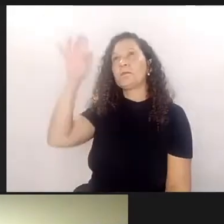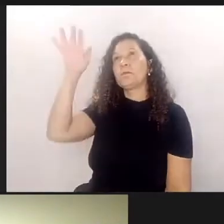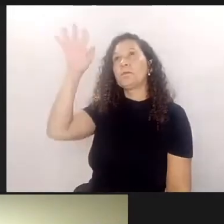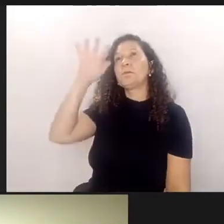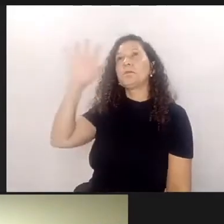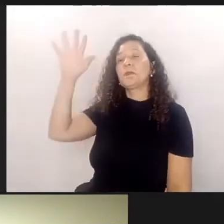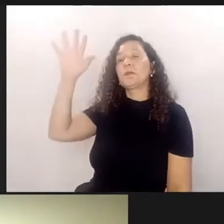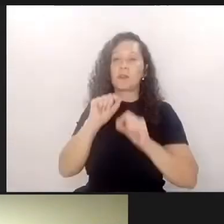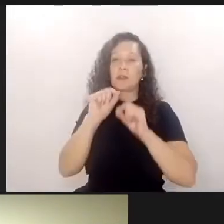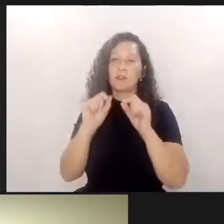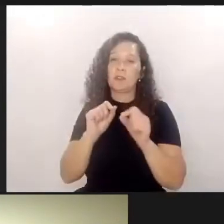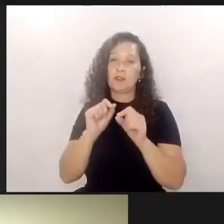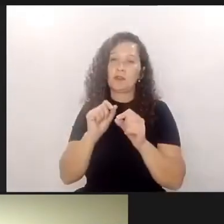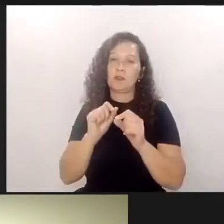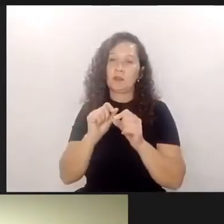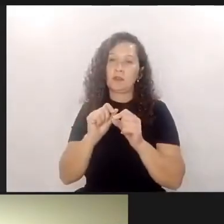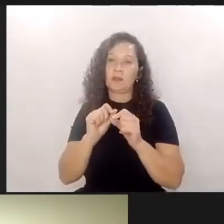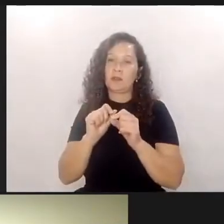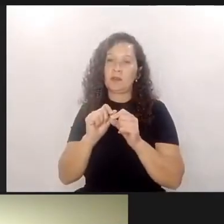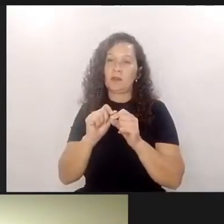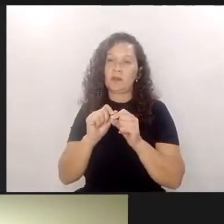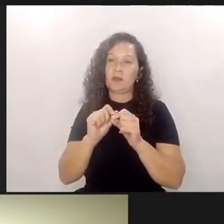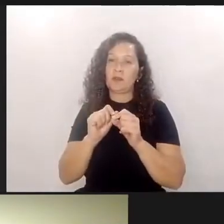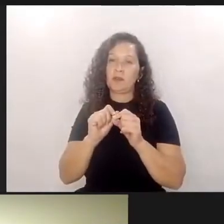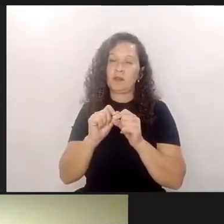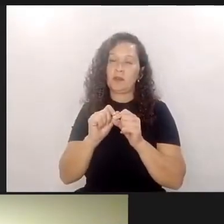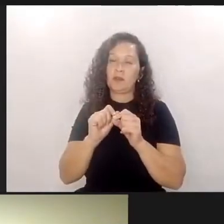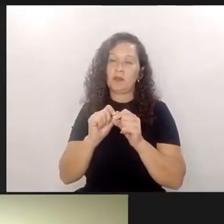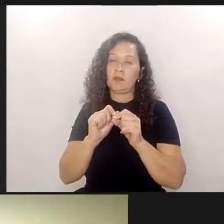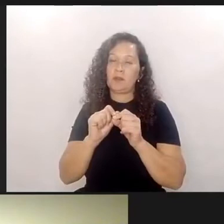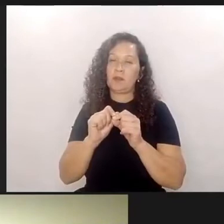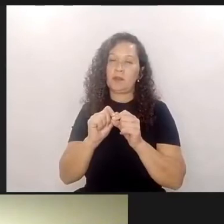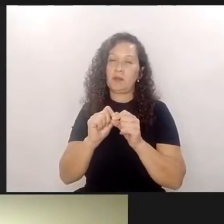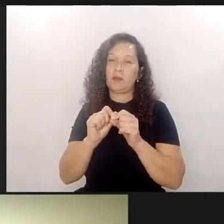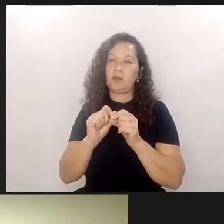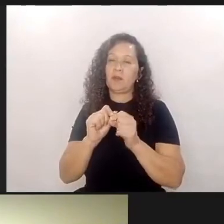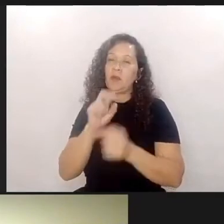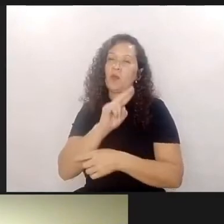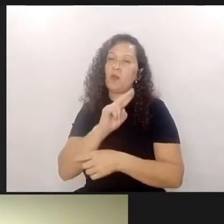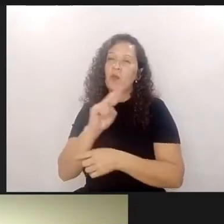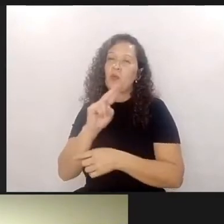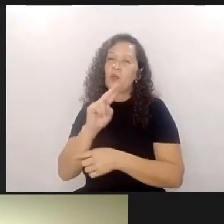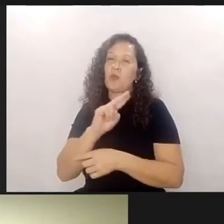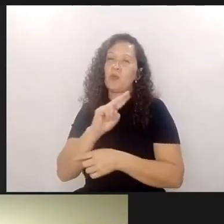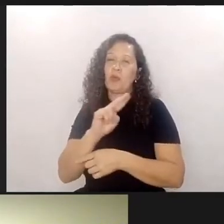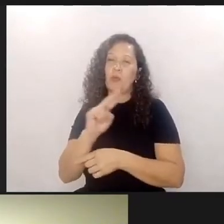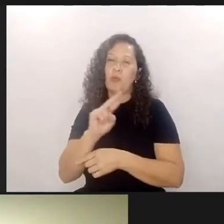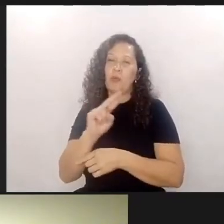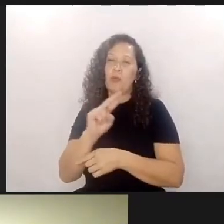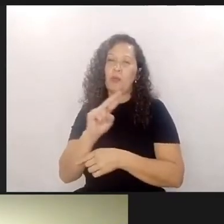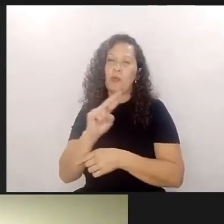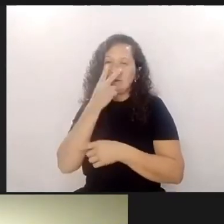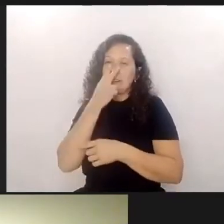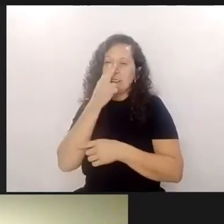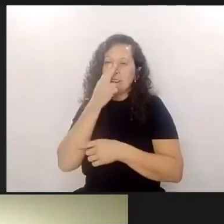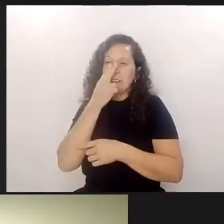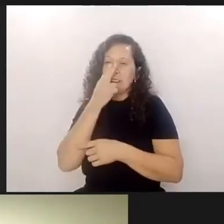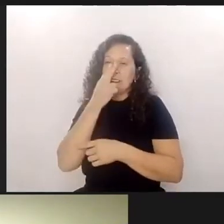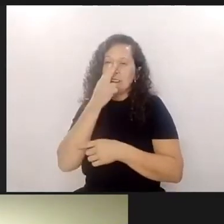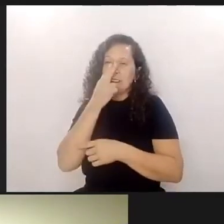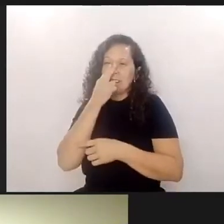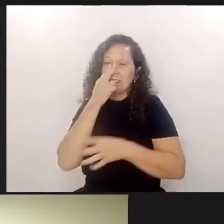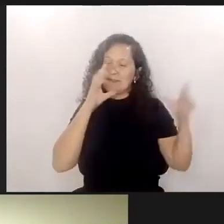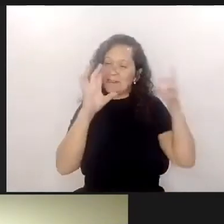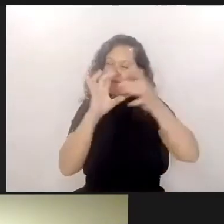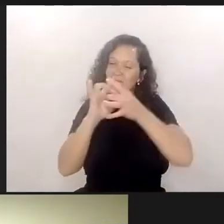algo que ele chamava de Atlântropa, que é a conexão entre a Europa e a África como um continente só. Então, você